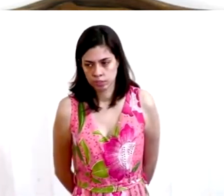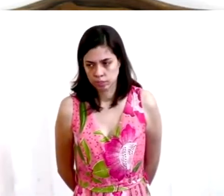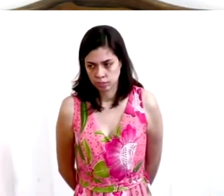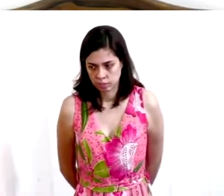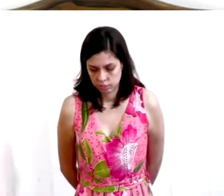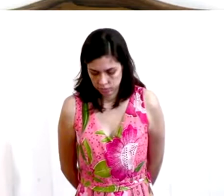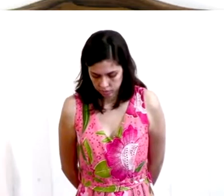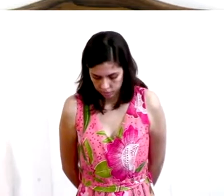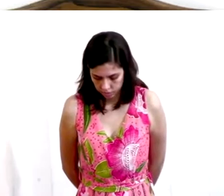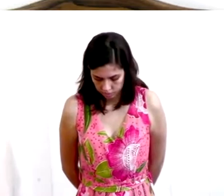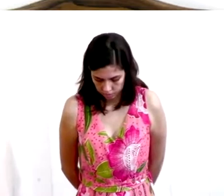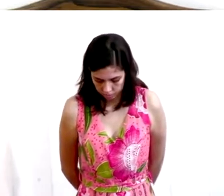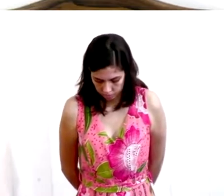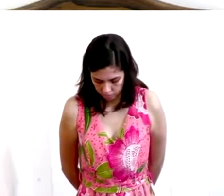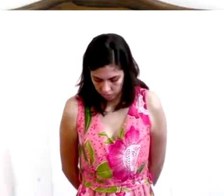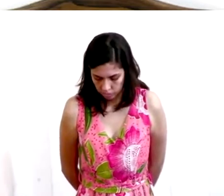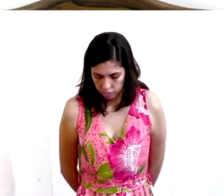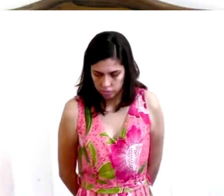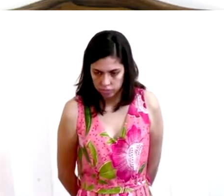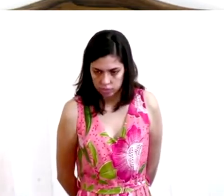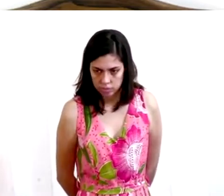ter isso claro na nossa mente.